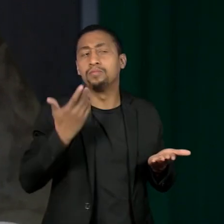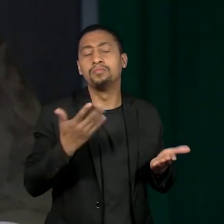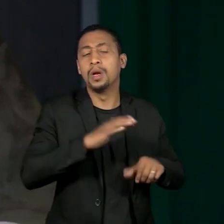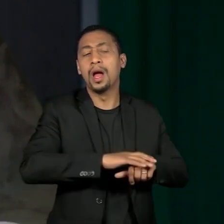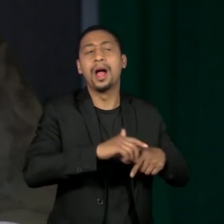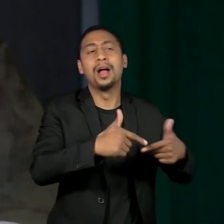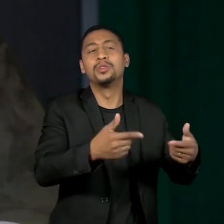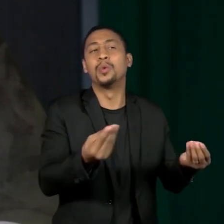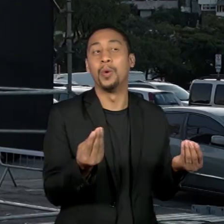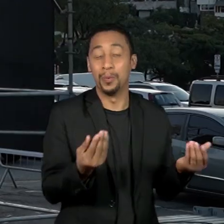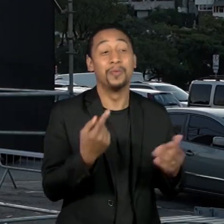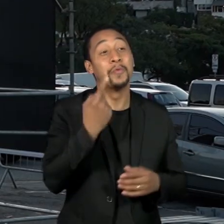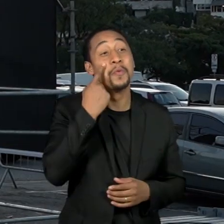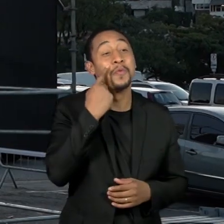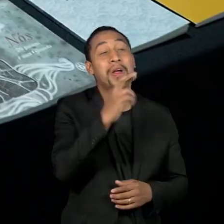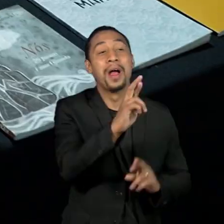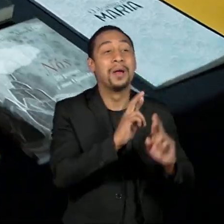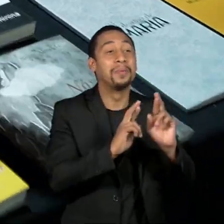o que o povo disse.